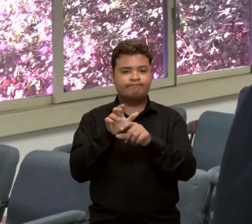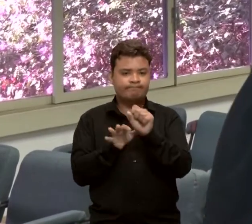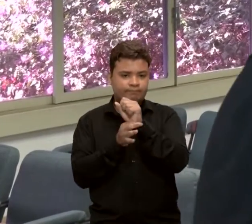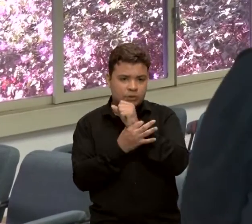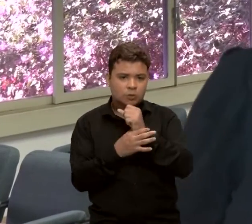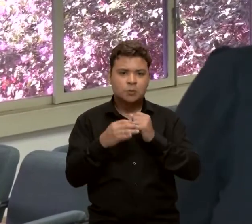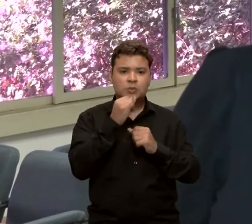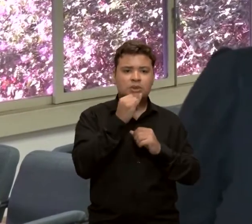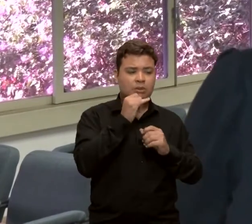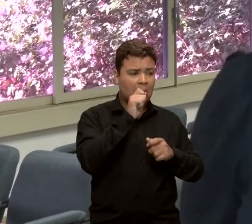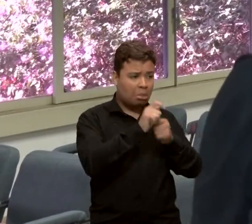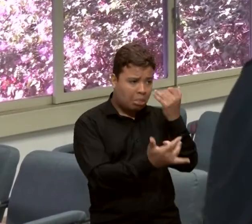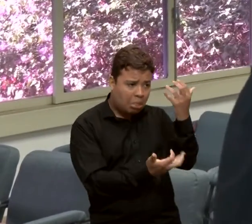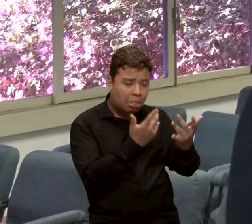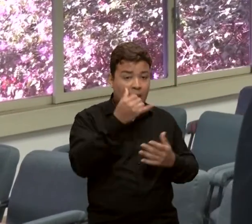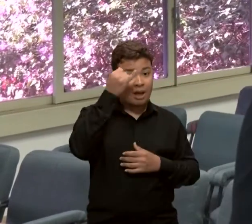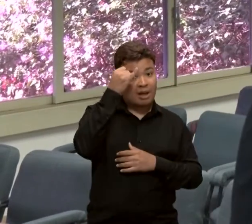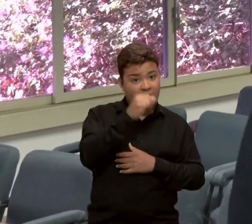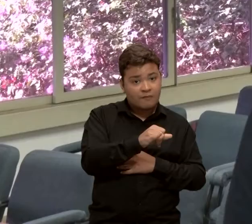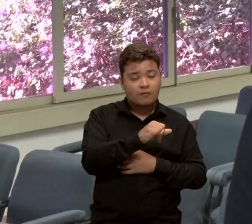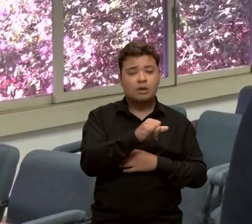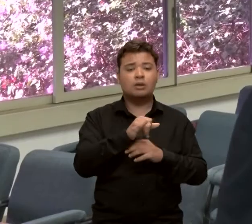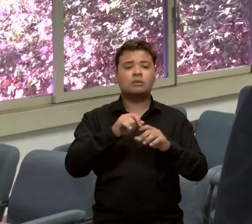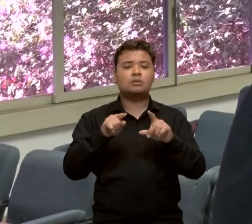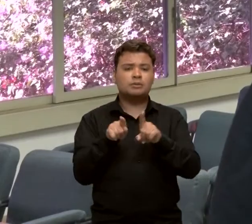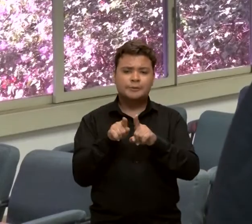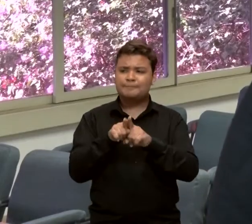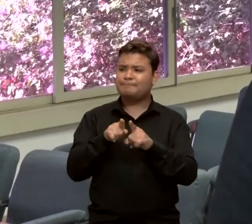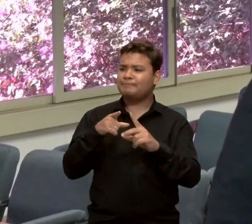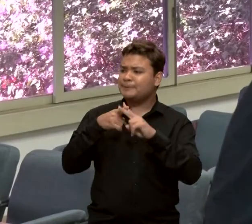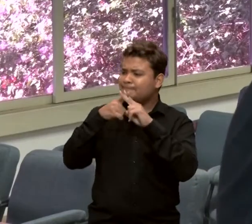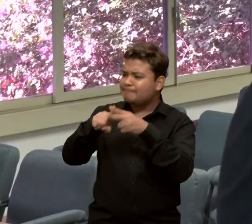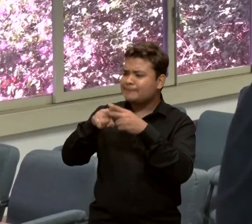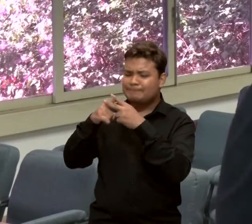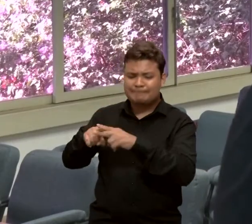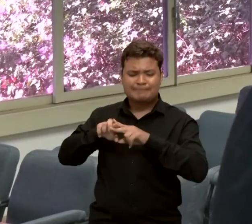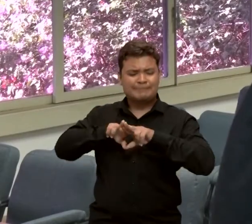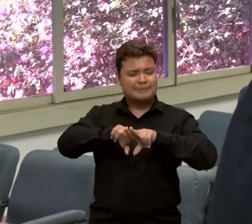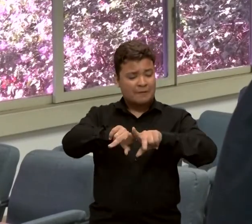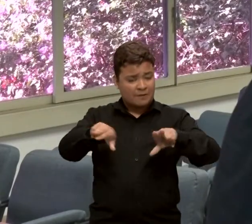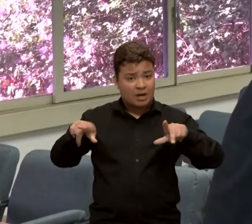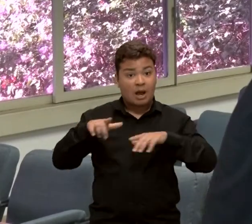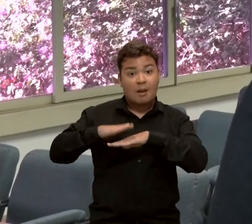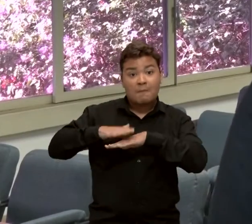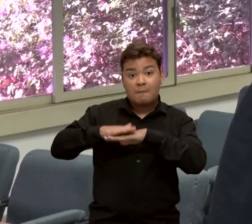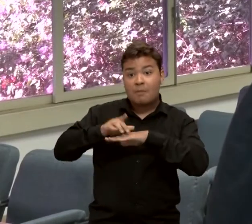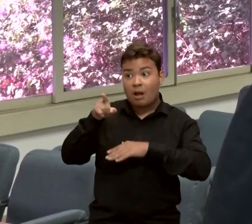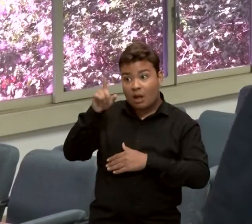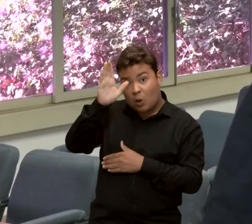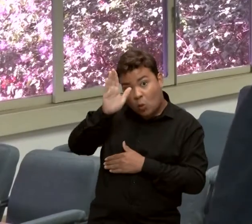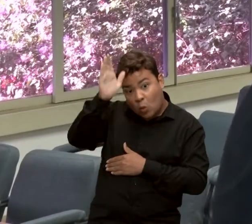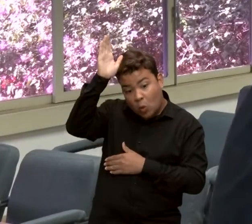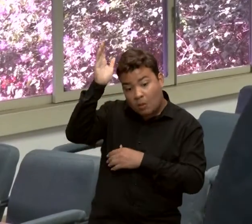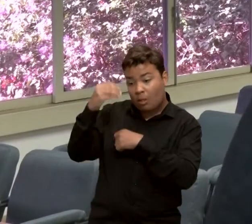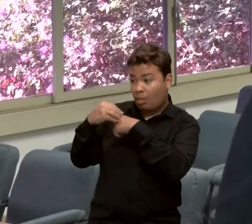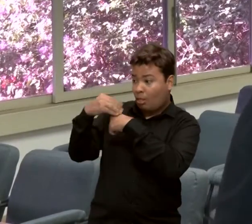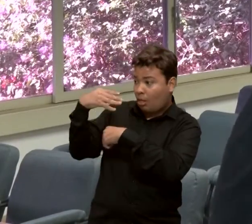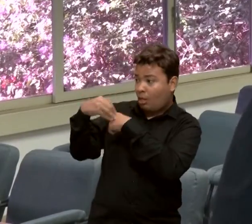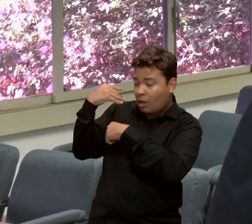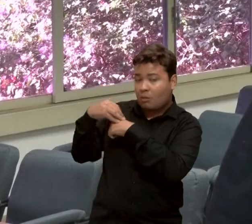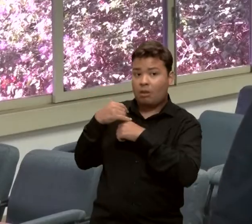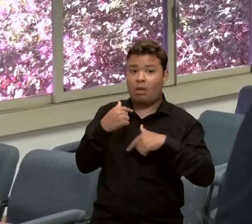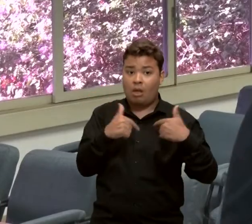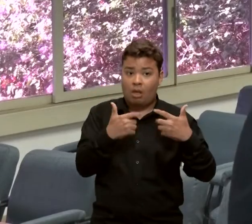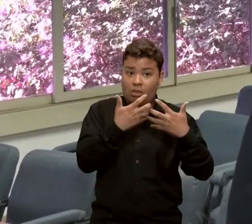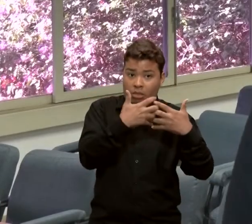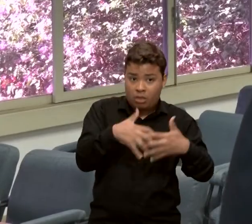de incêndio e todos os reparos e que o Corpo de Bombeiros nos indica para funcionarmos bem, como, por